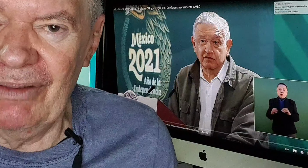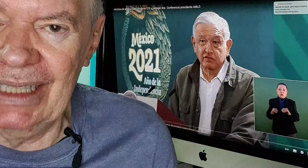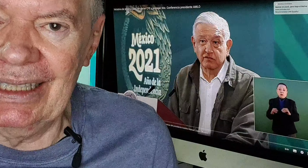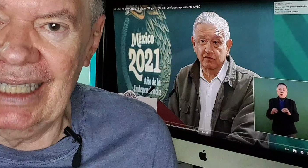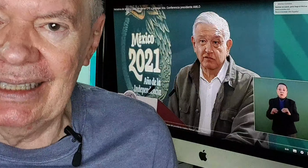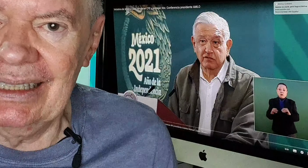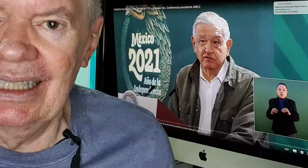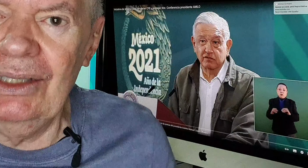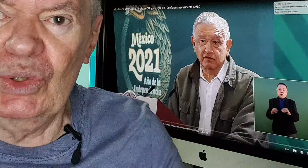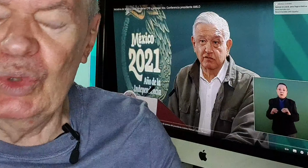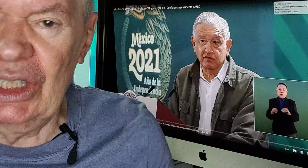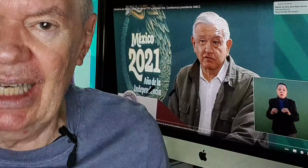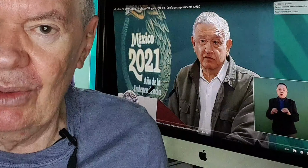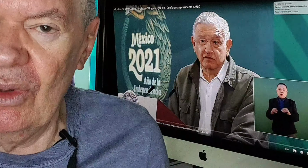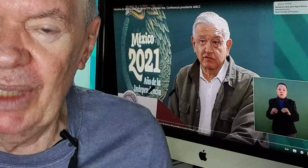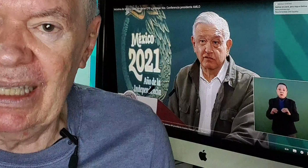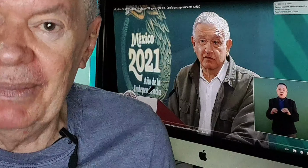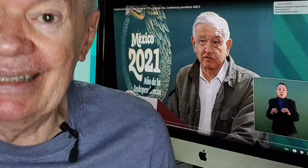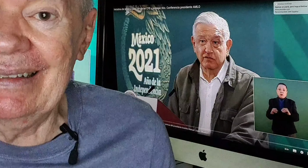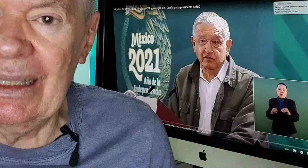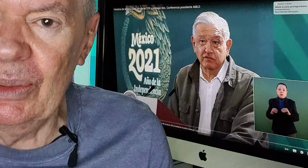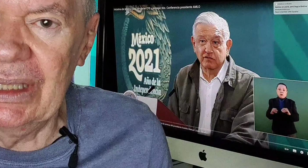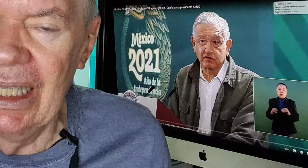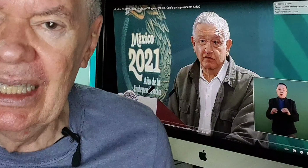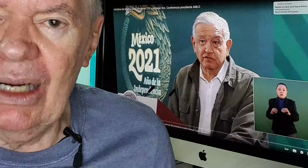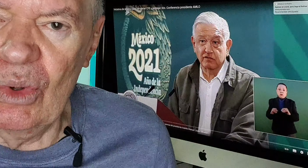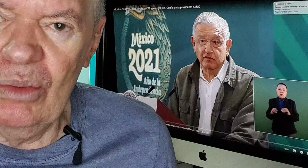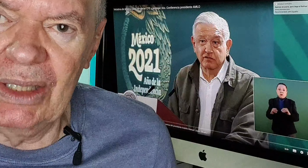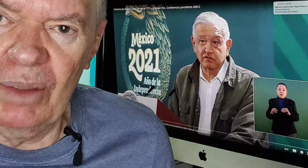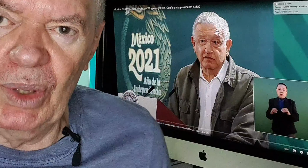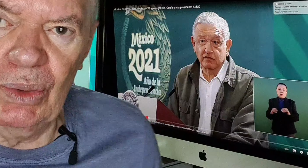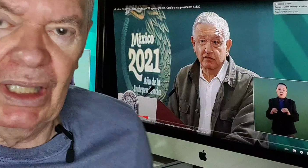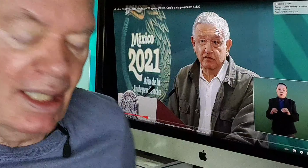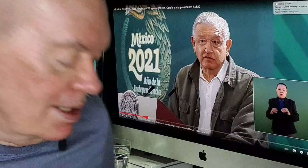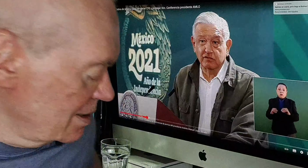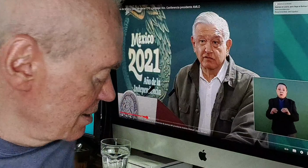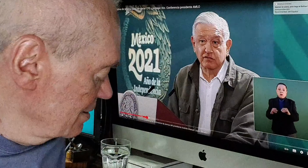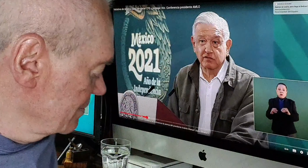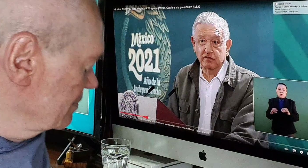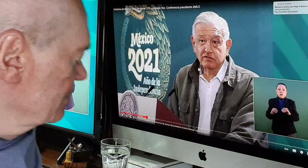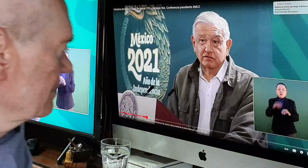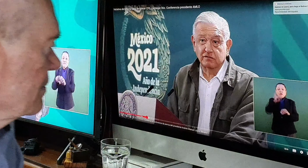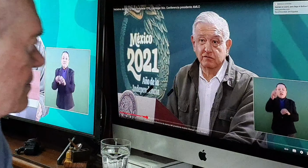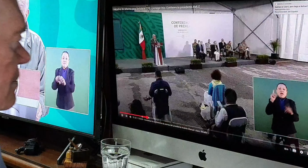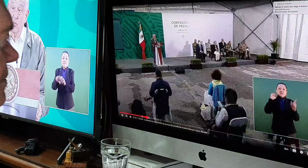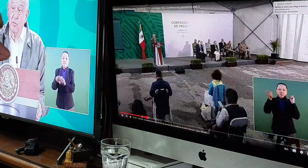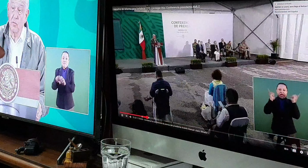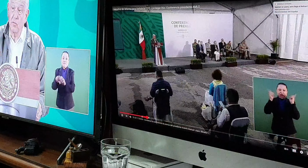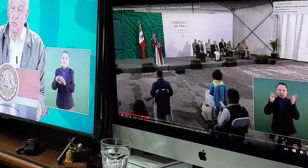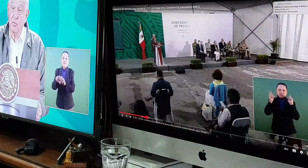lá privatizadas, deixou o estado completamente sem luz em algumas oportunidades.